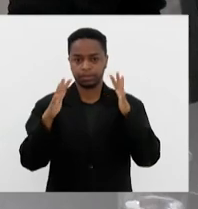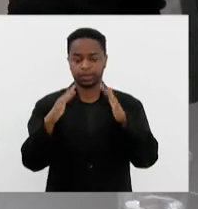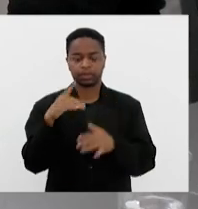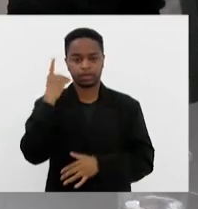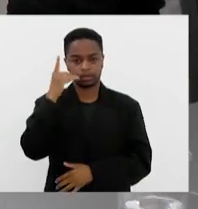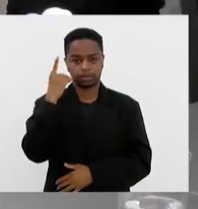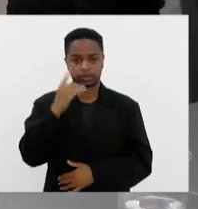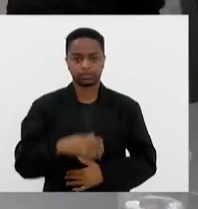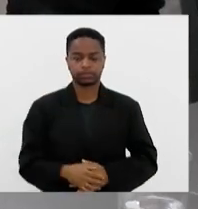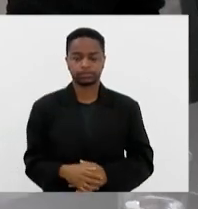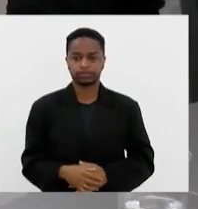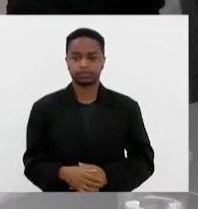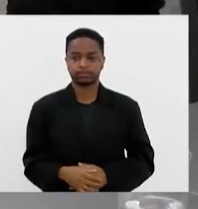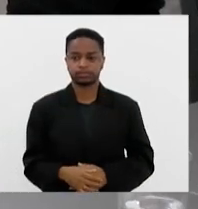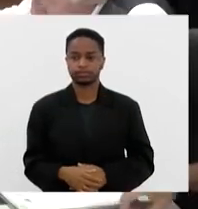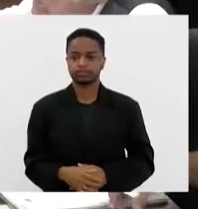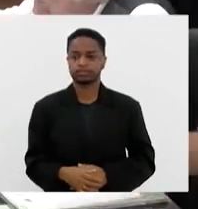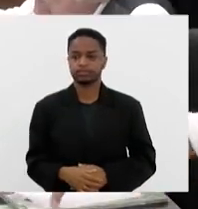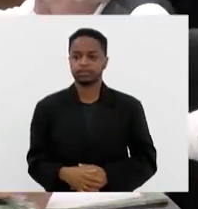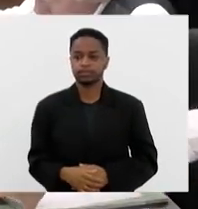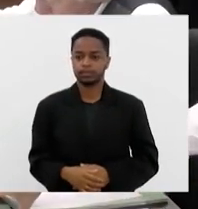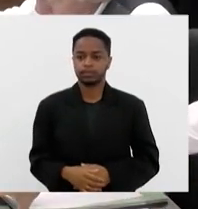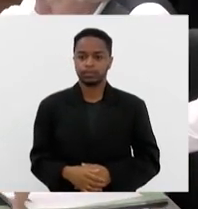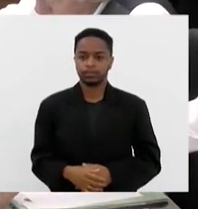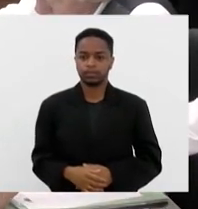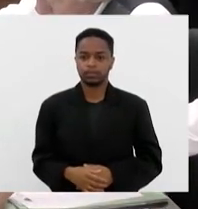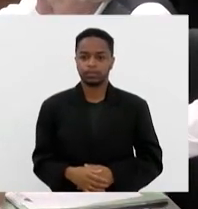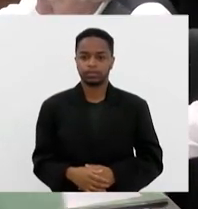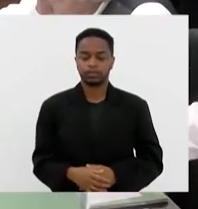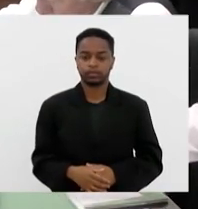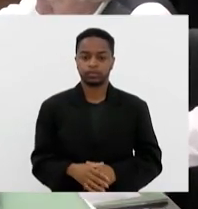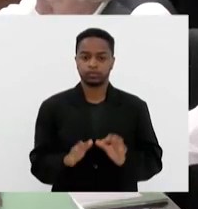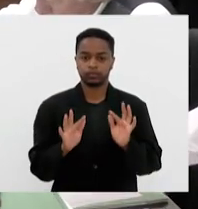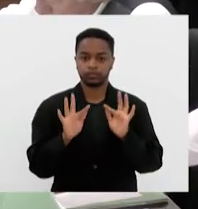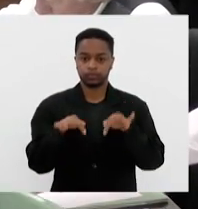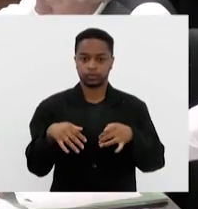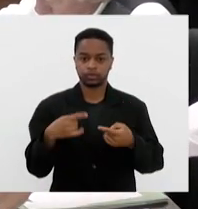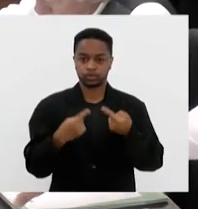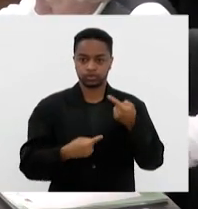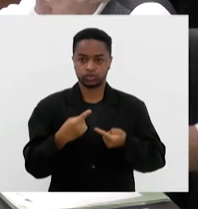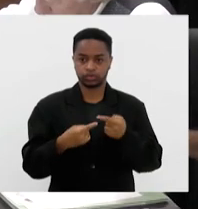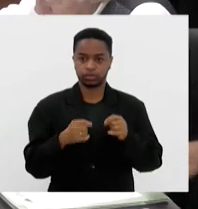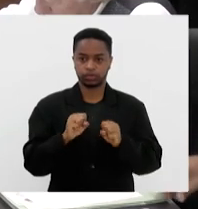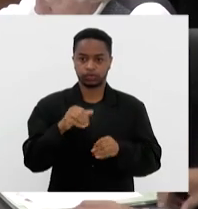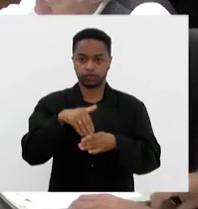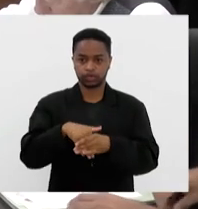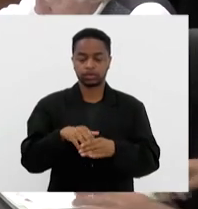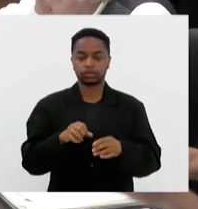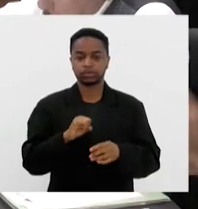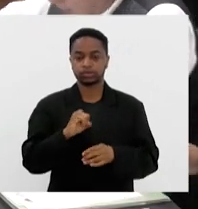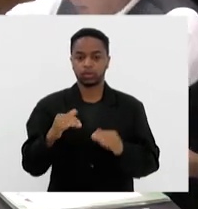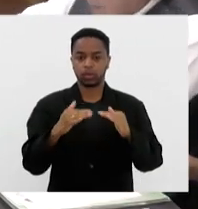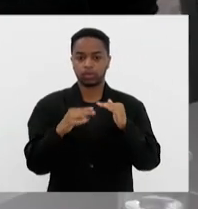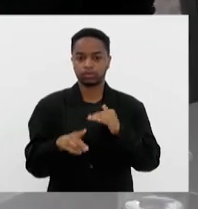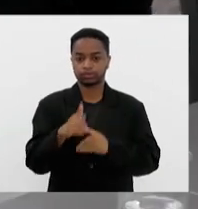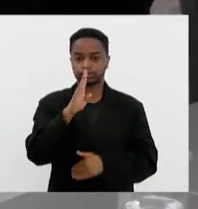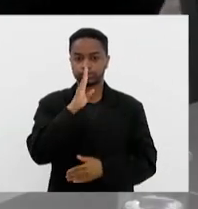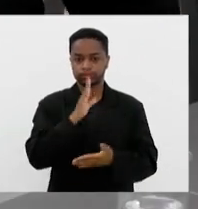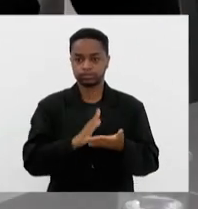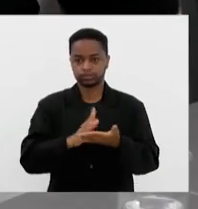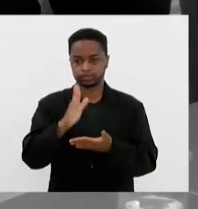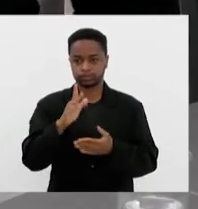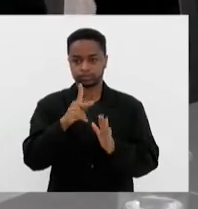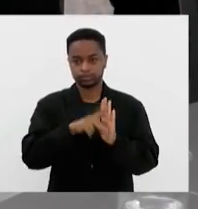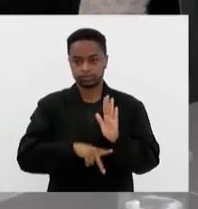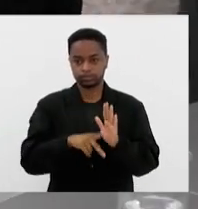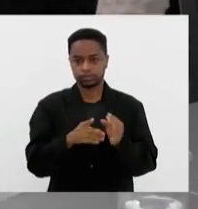Cláudio. E só para... não sei, para quem não. Então, não encerrada sabe, a discussão e votação, se os que aprovam, permaneçam como estão, aprovado o projeto.